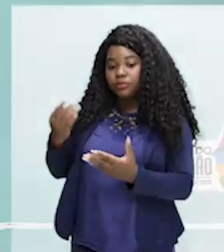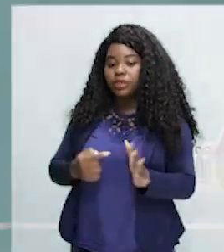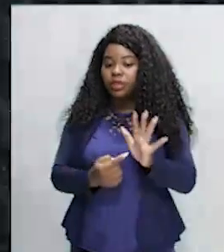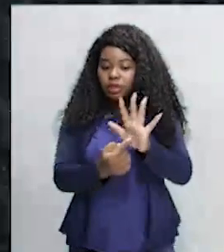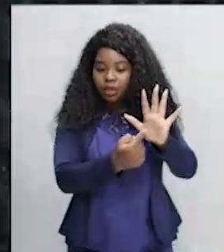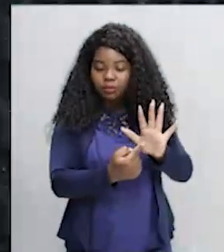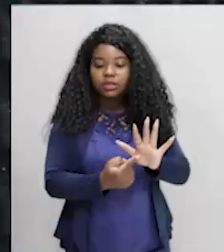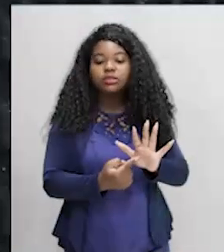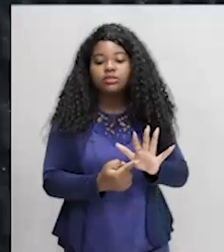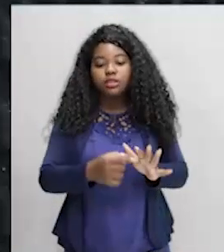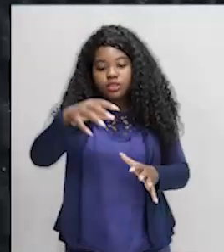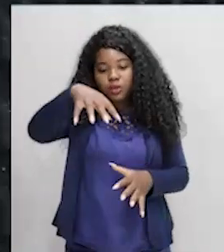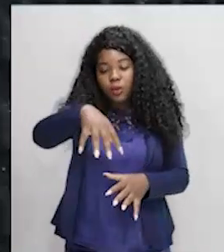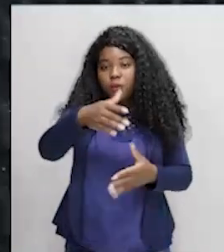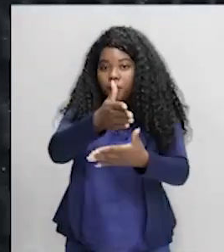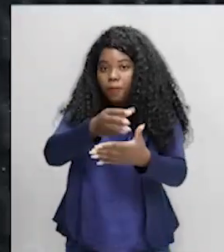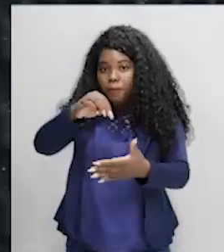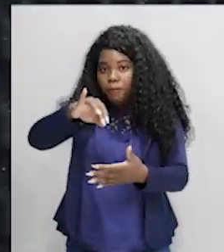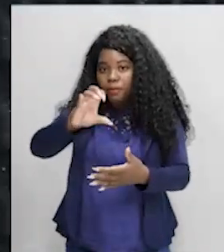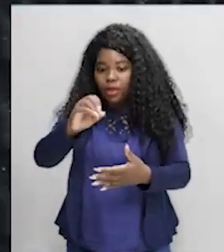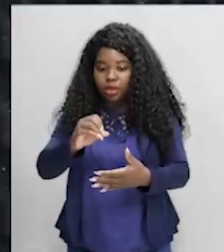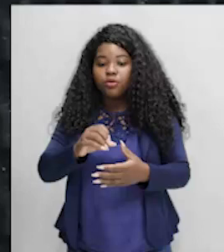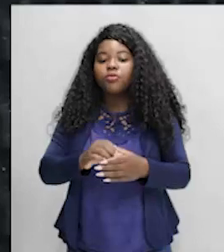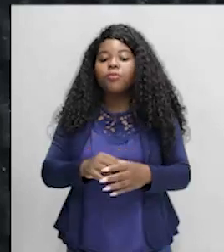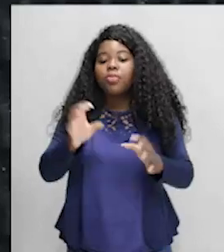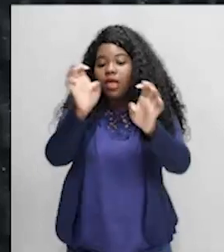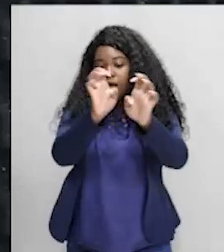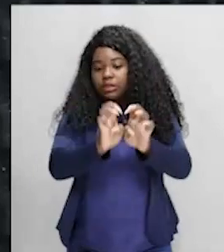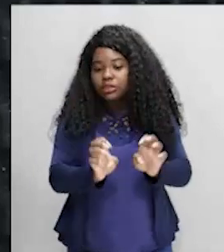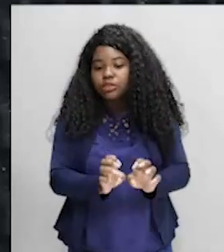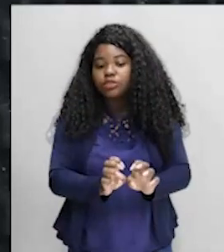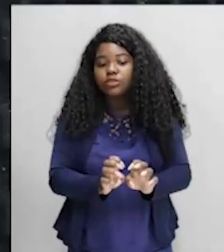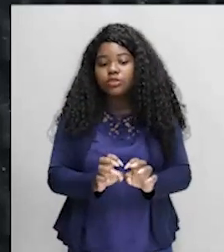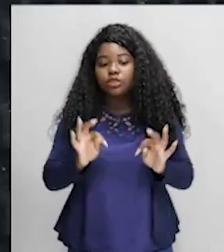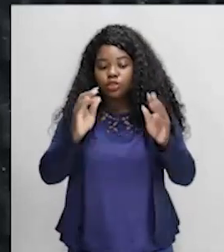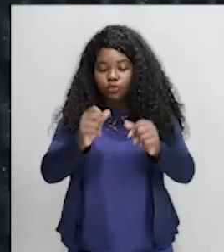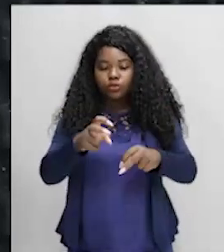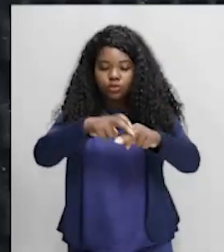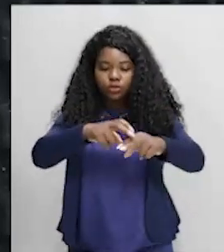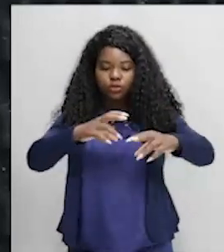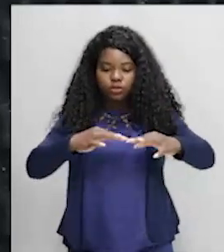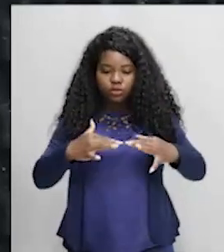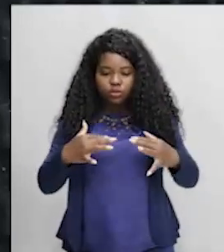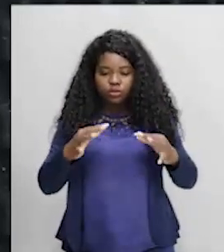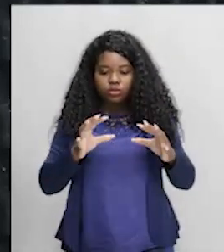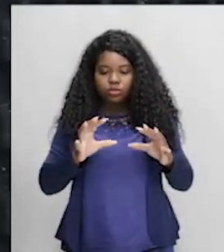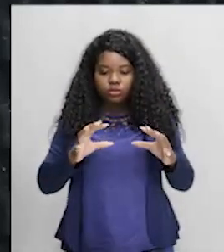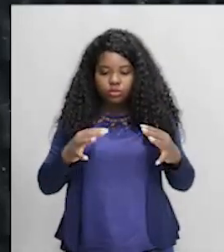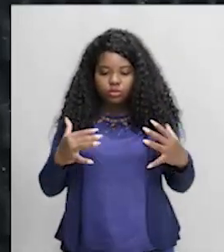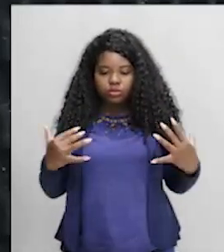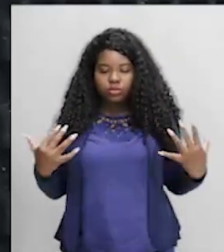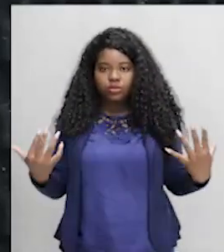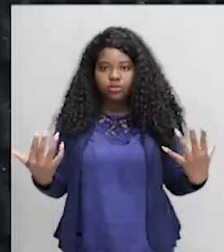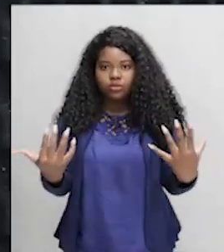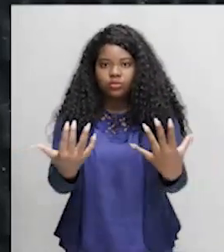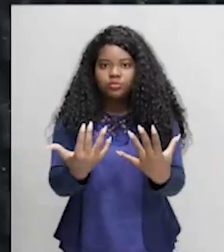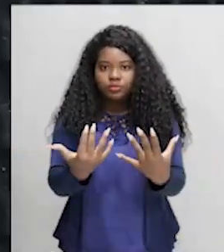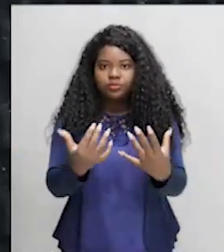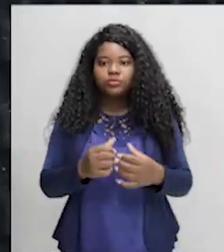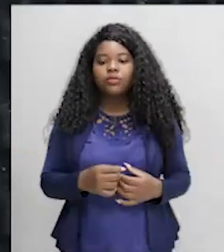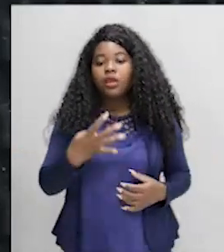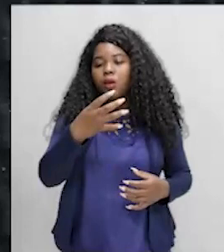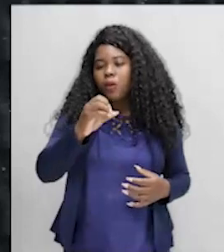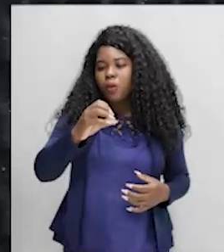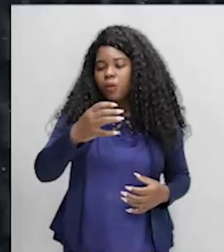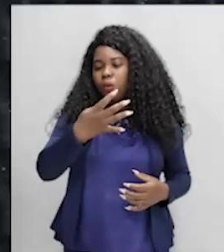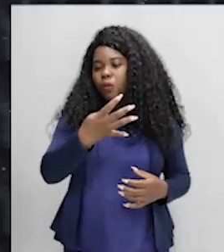a estrutura de lá é o palco e todo mundo assiste sentado aqui. Até 4.000 pessoas faziam parte desse